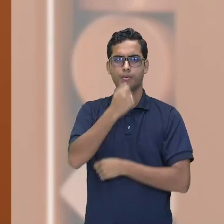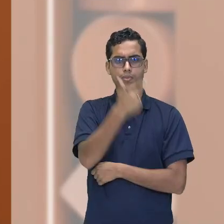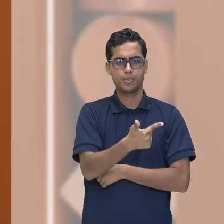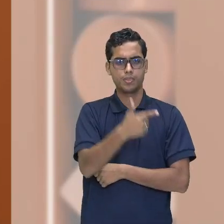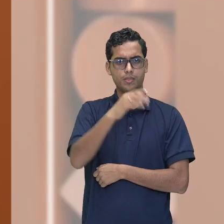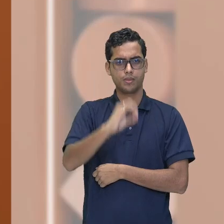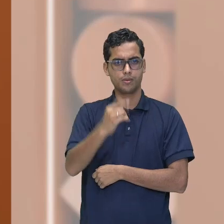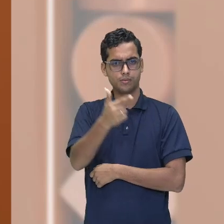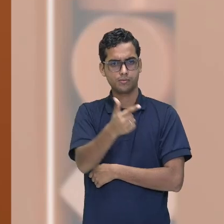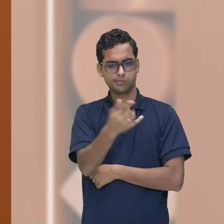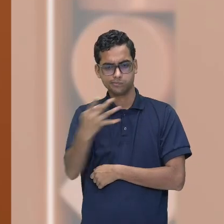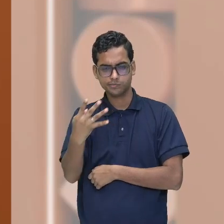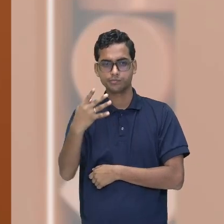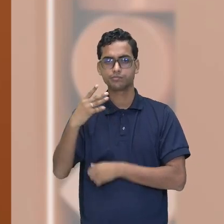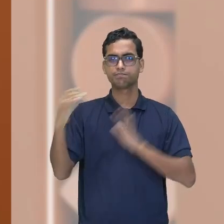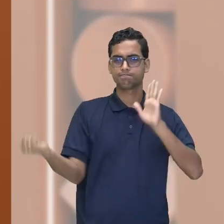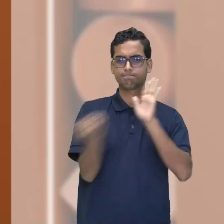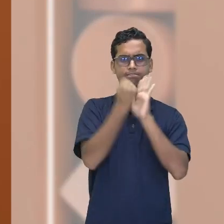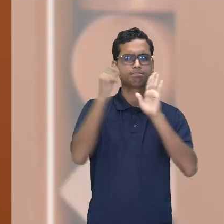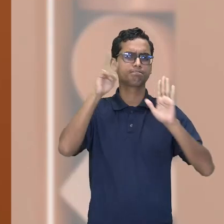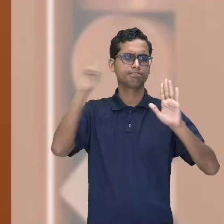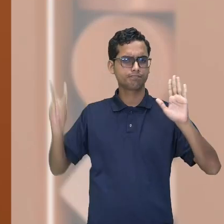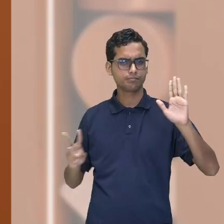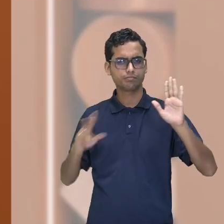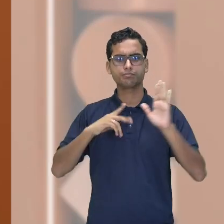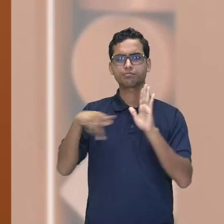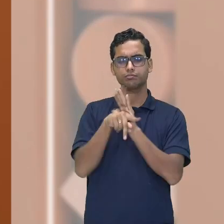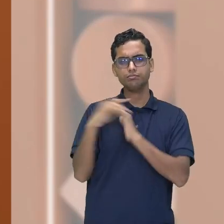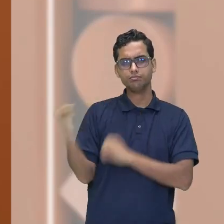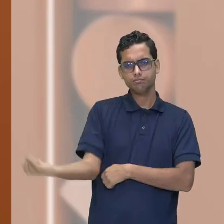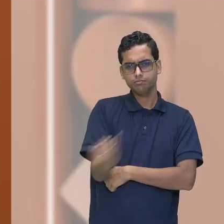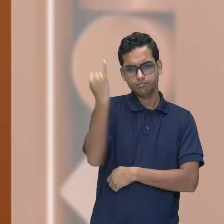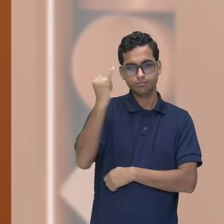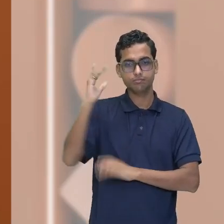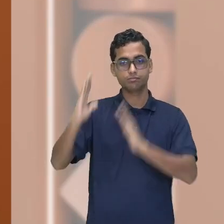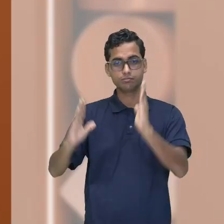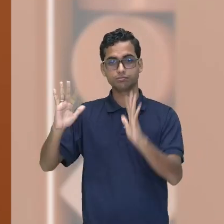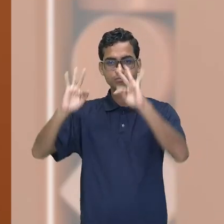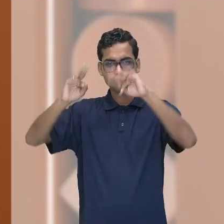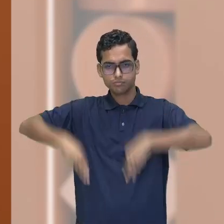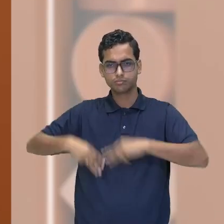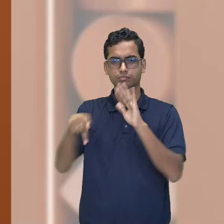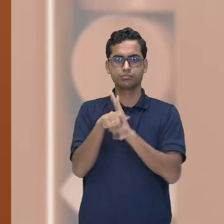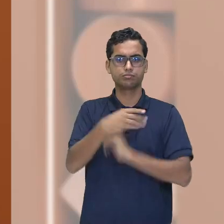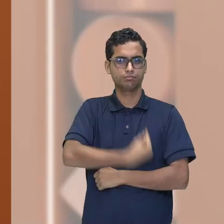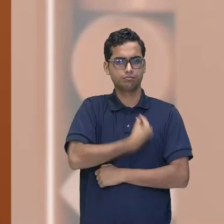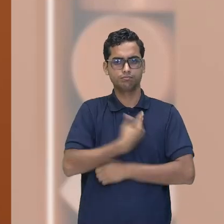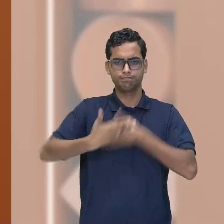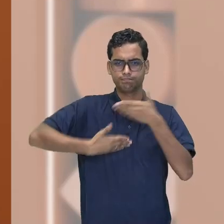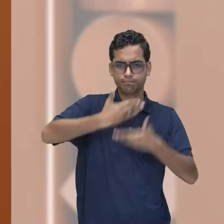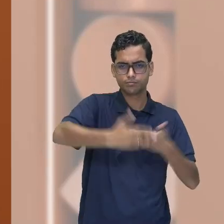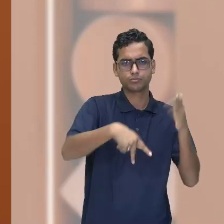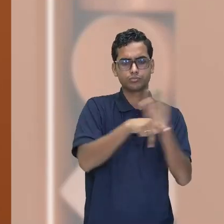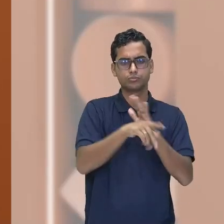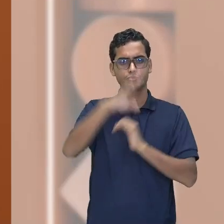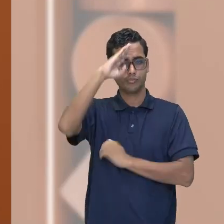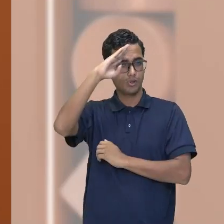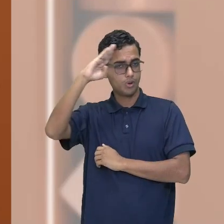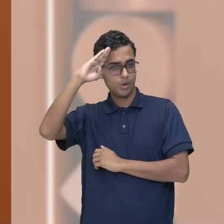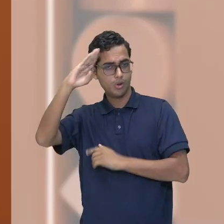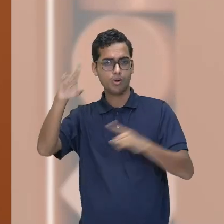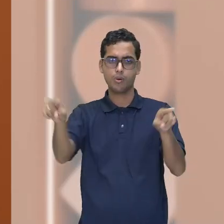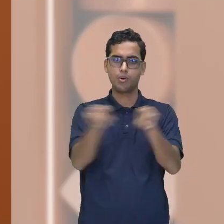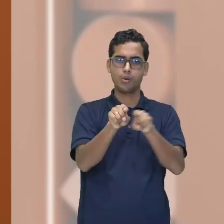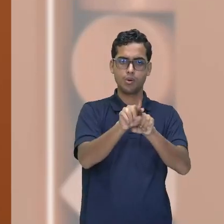mim foi um marco importante, porque eu estava encerrando uma etapa da minha vida, no meu processo de formação acadêmica, e iria